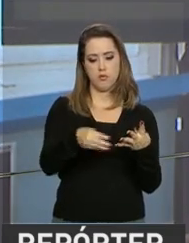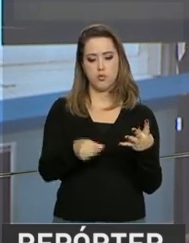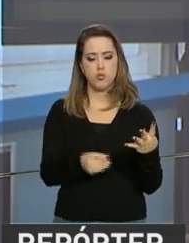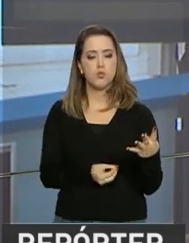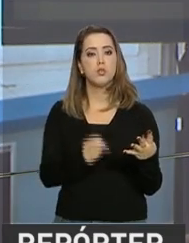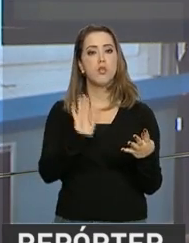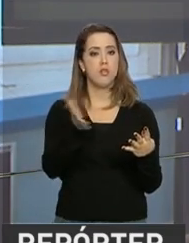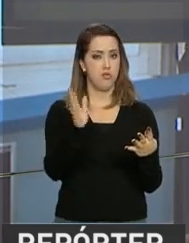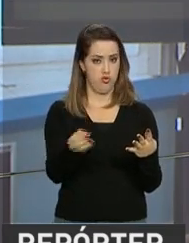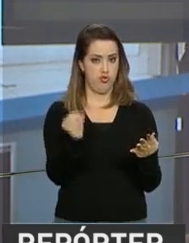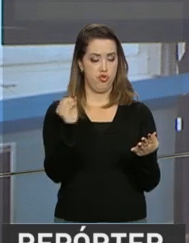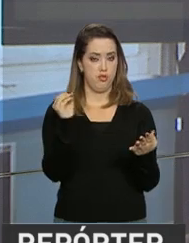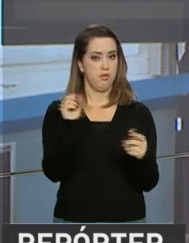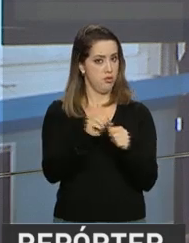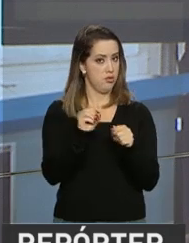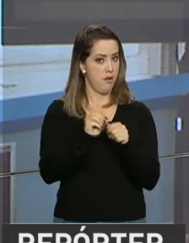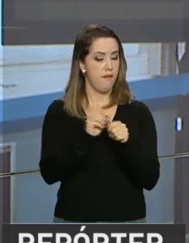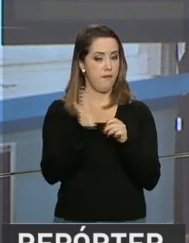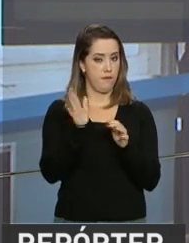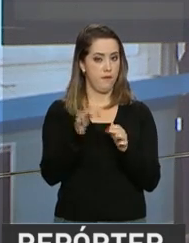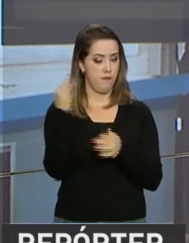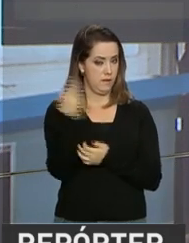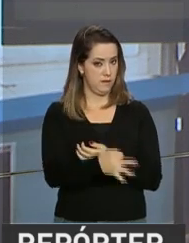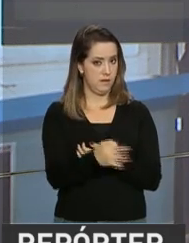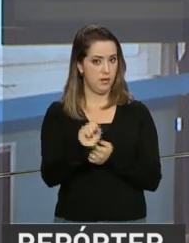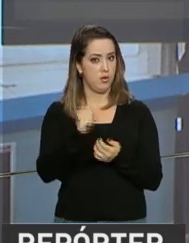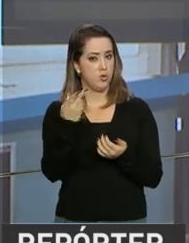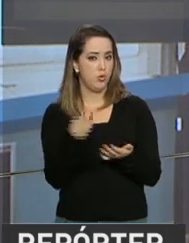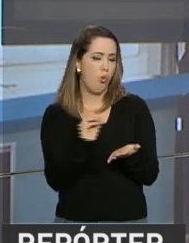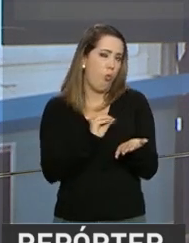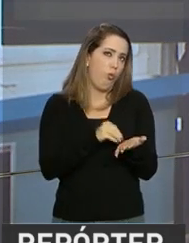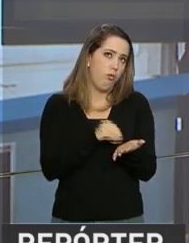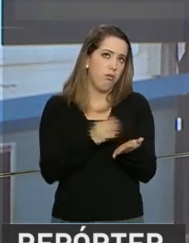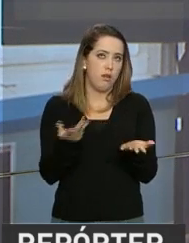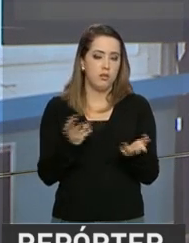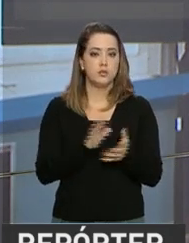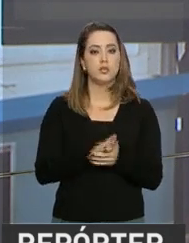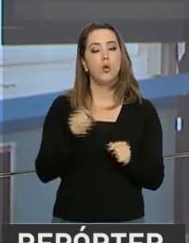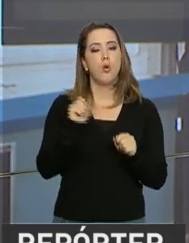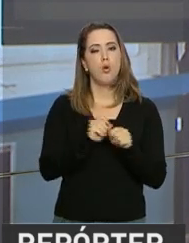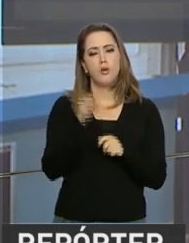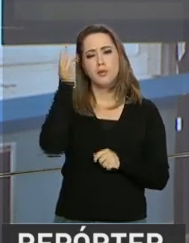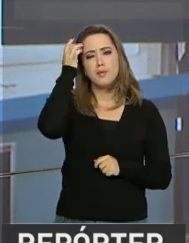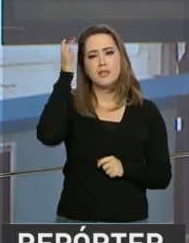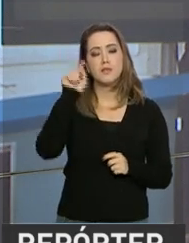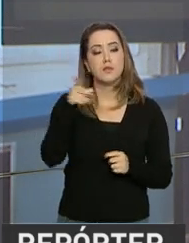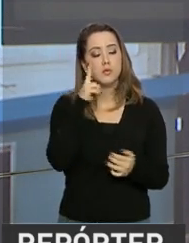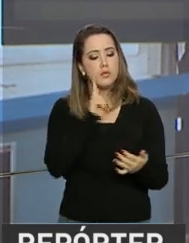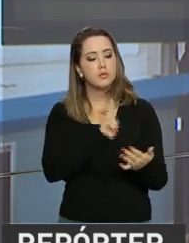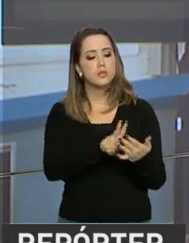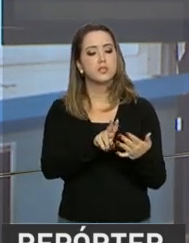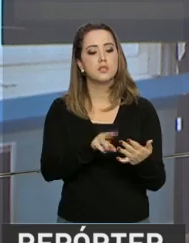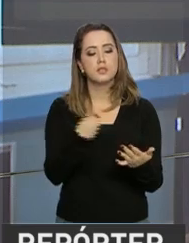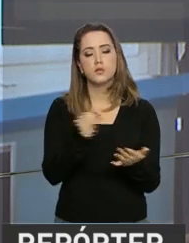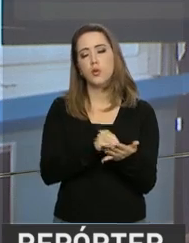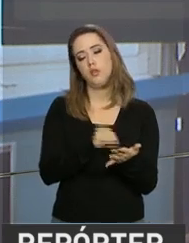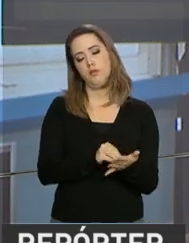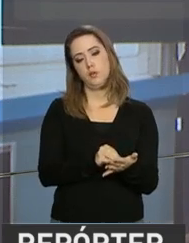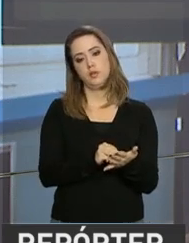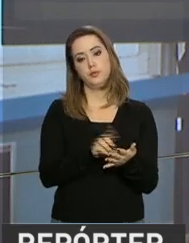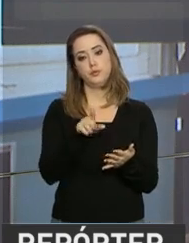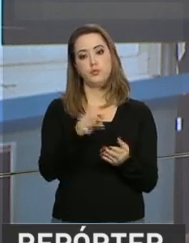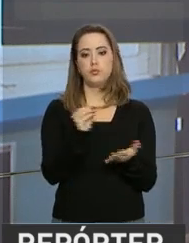ações já concluídas durante as etapas do Enem o que Vai facilitar o acompanhamento e a solução das pendências o